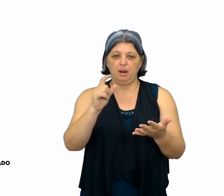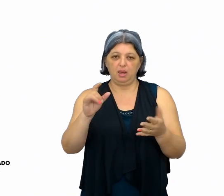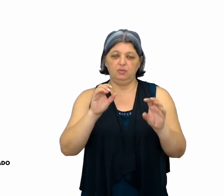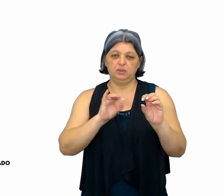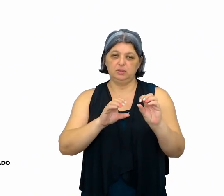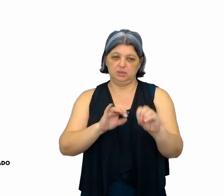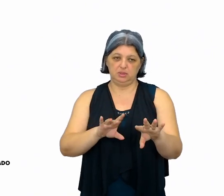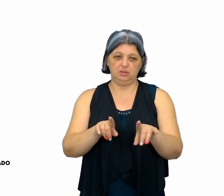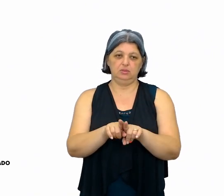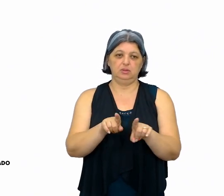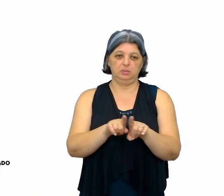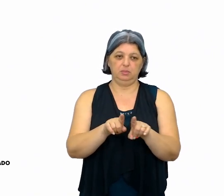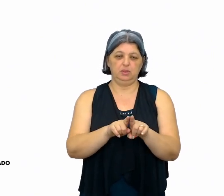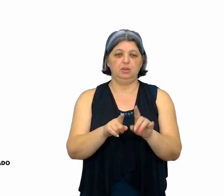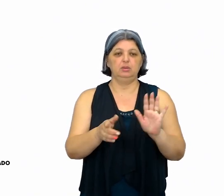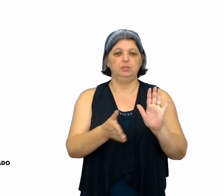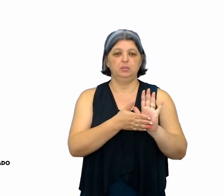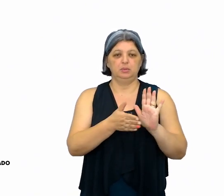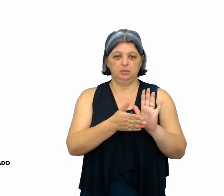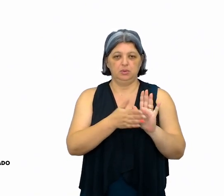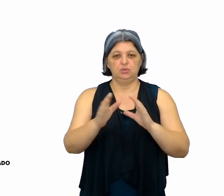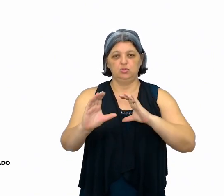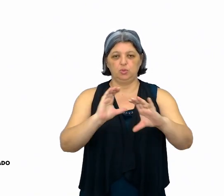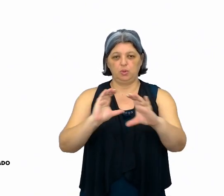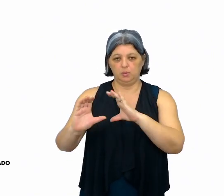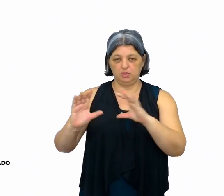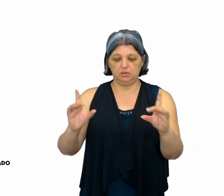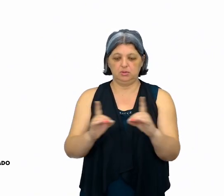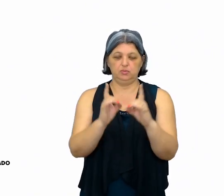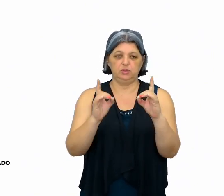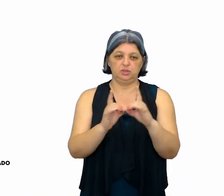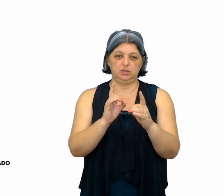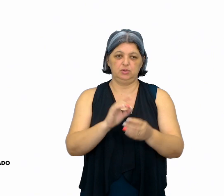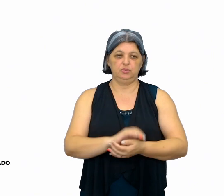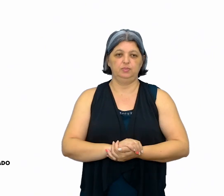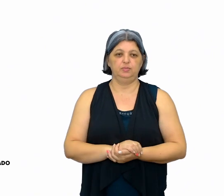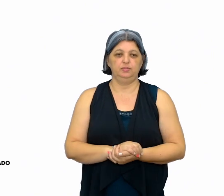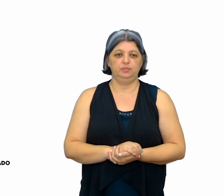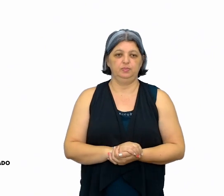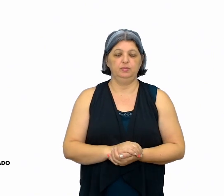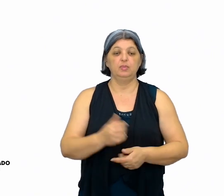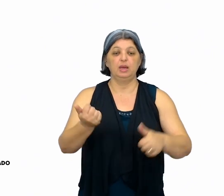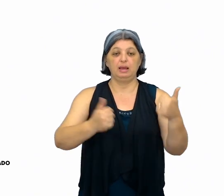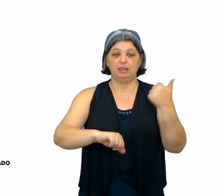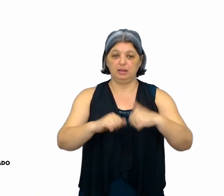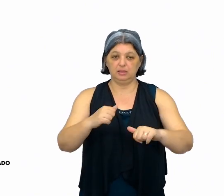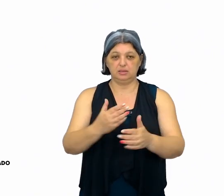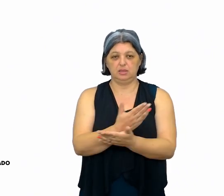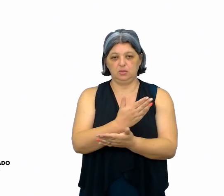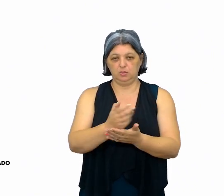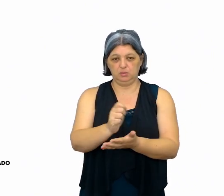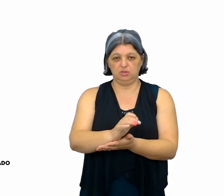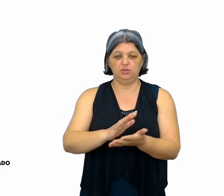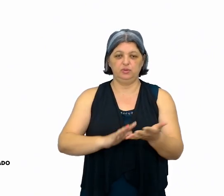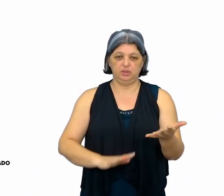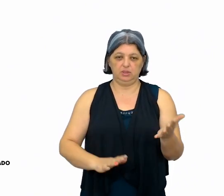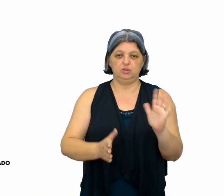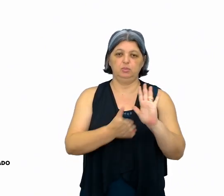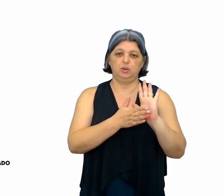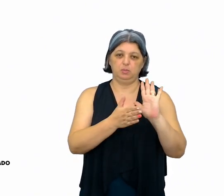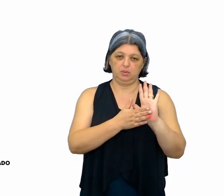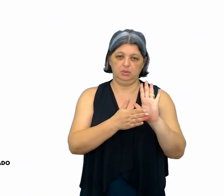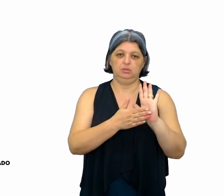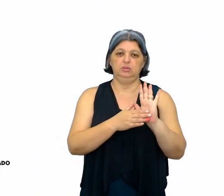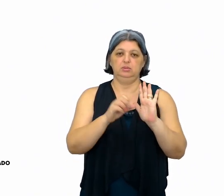ensinam, considerando seus propósitos comunicativos e didáticos. Analisar algumas atividades propostas